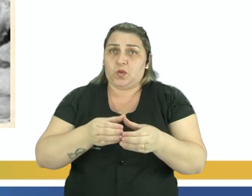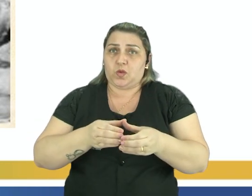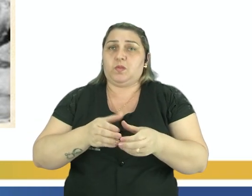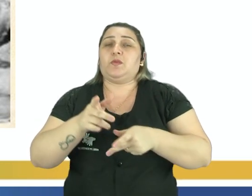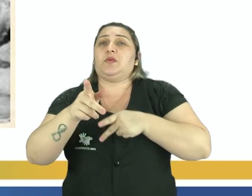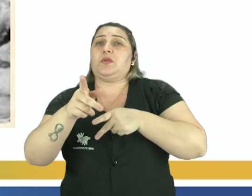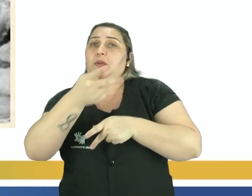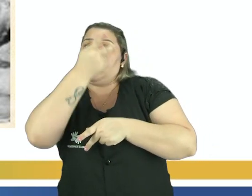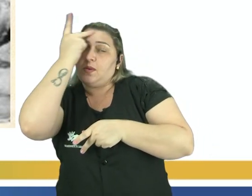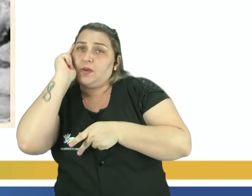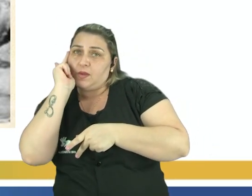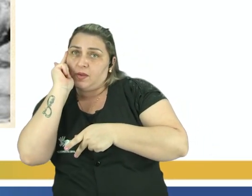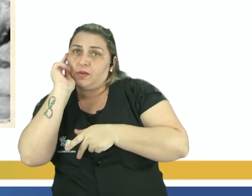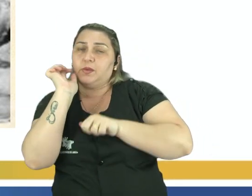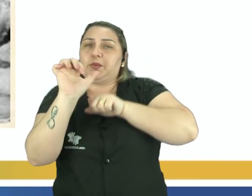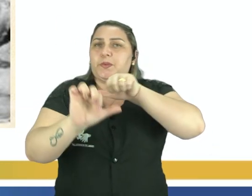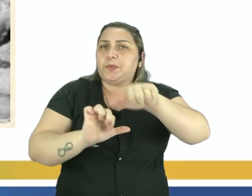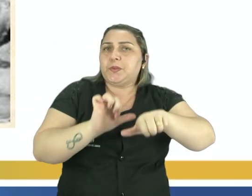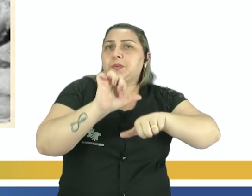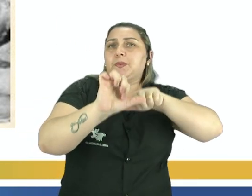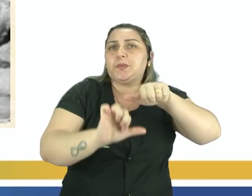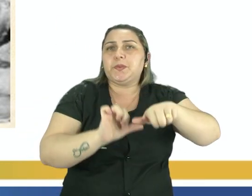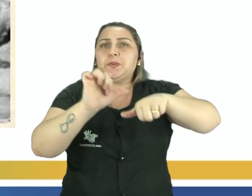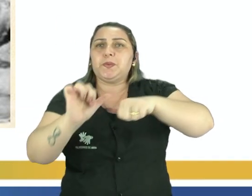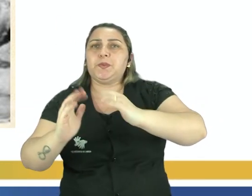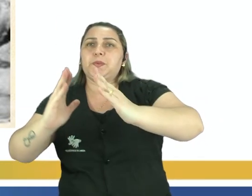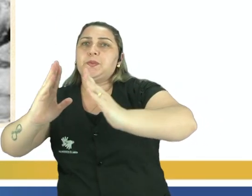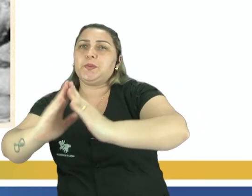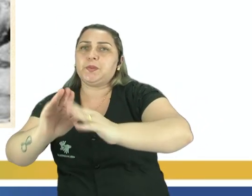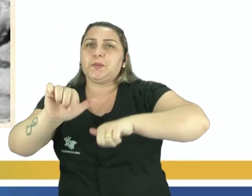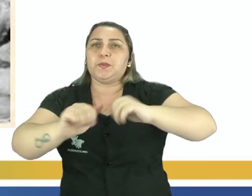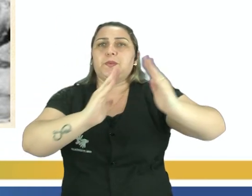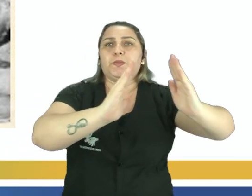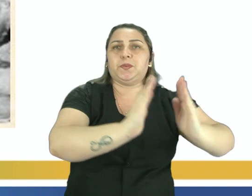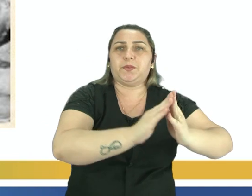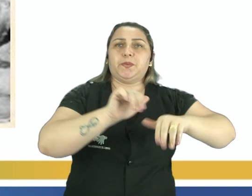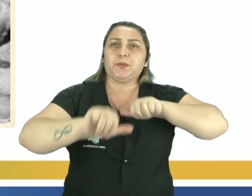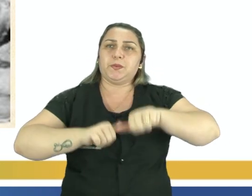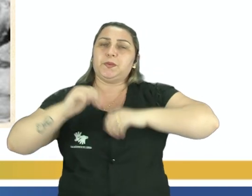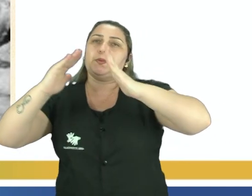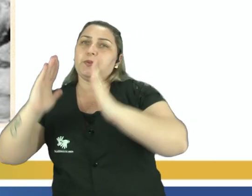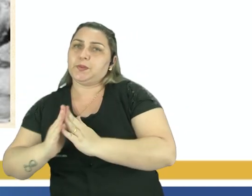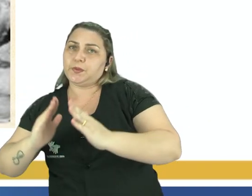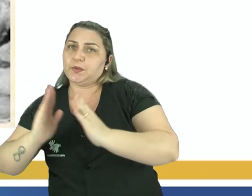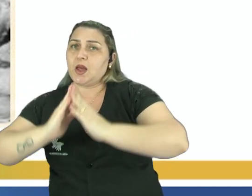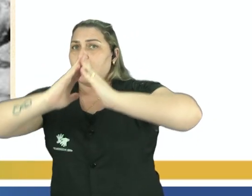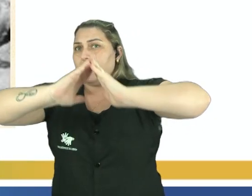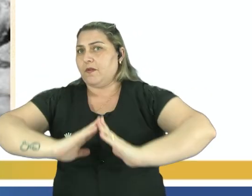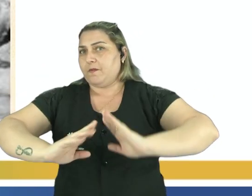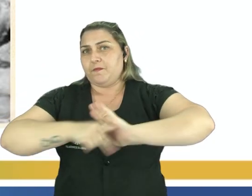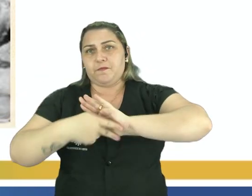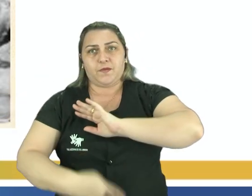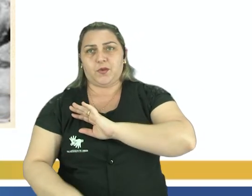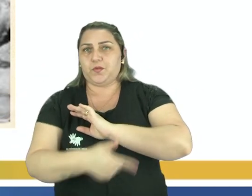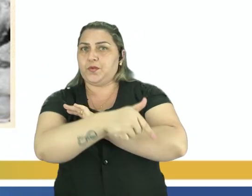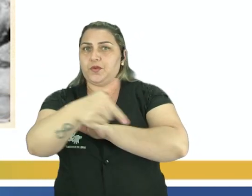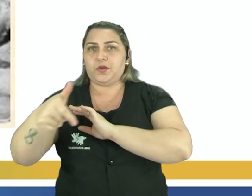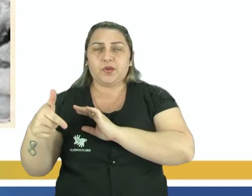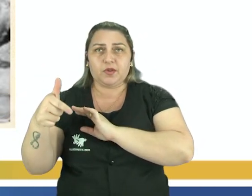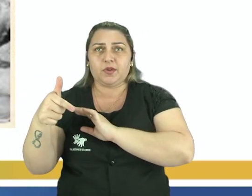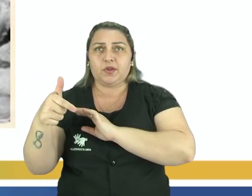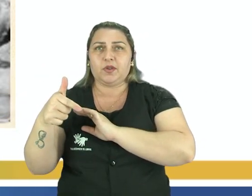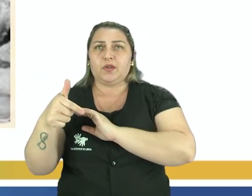pessoas que viviam se deslocando de um lugar para outro, né? Não tinham residência fixa. Então, isso é ser nômade, tá?